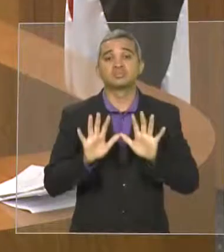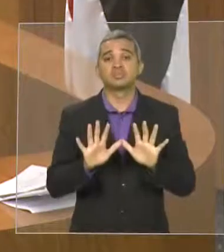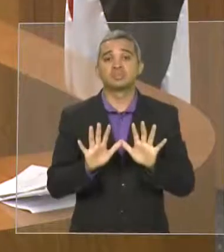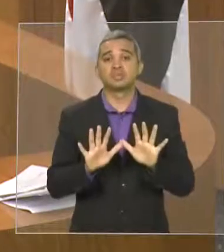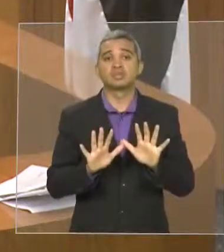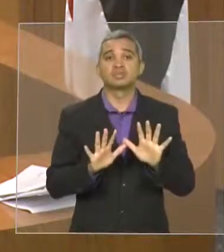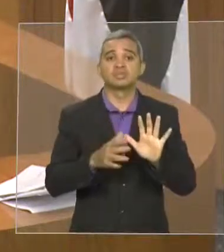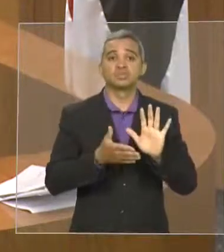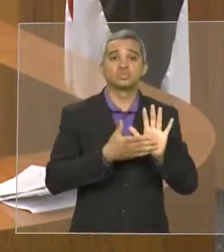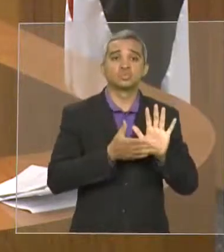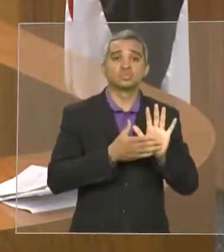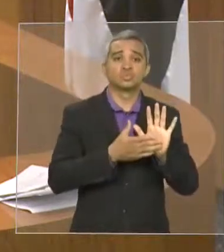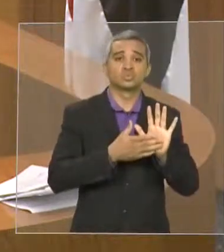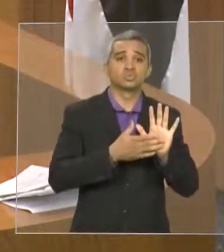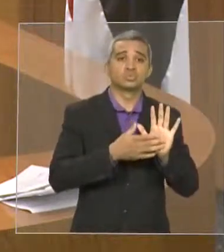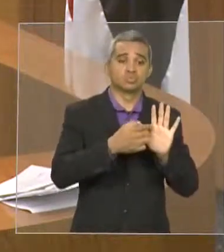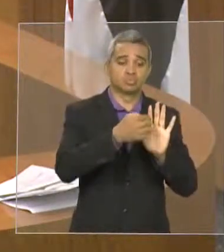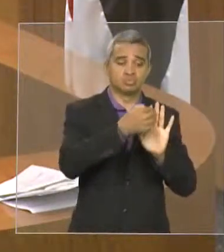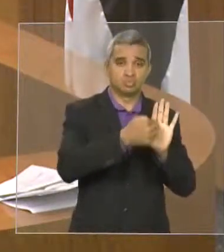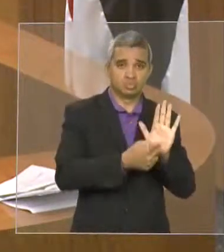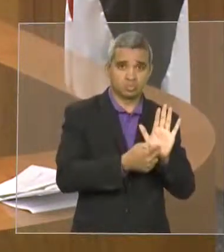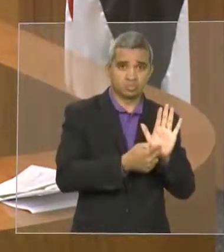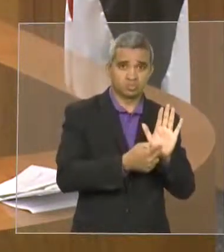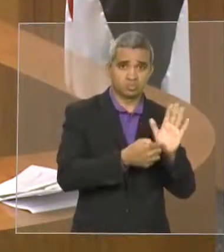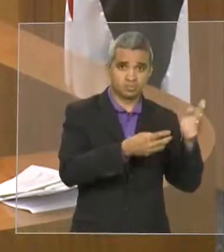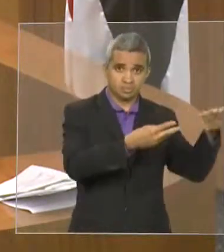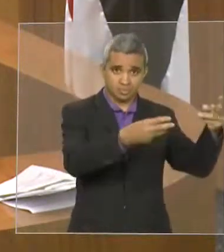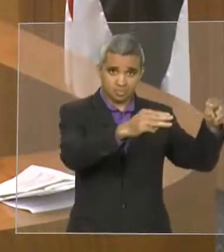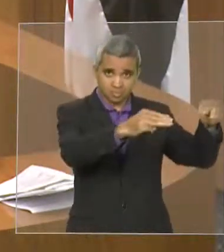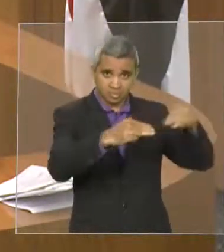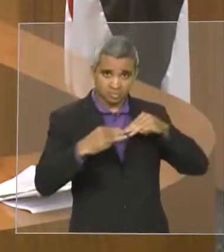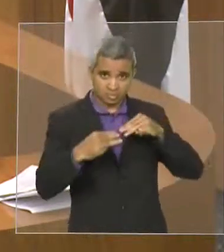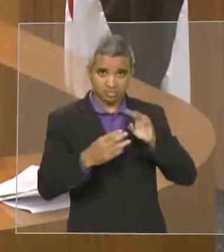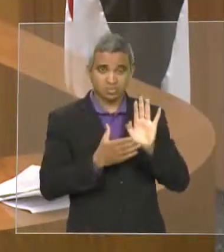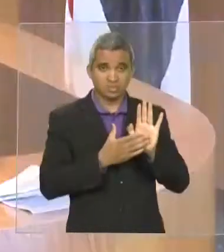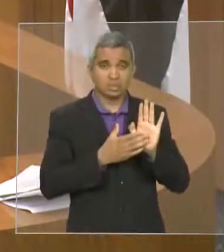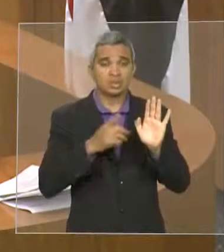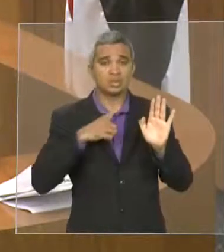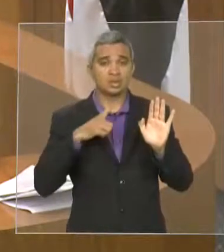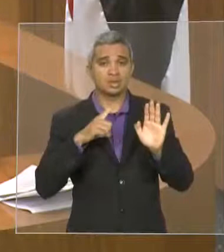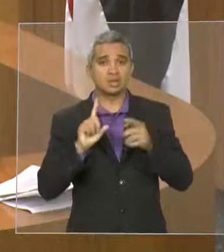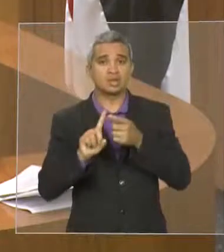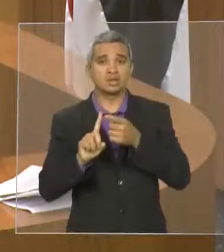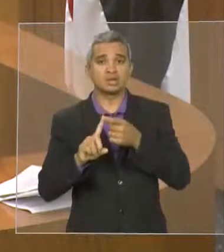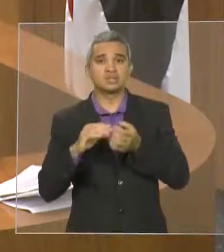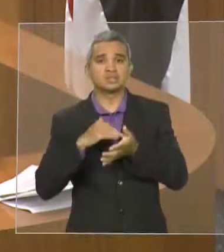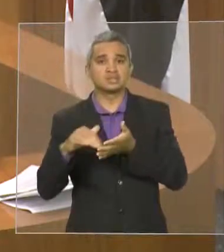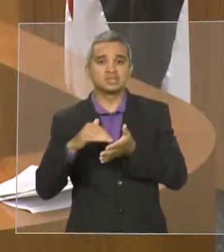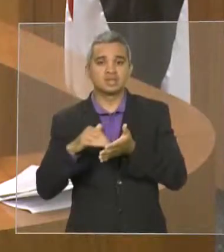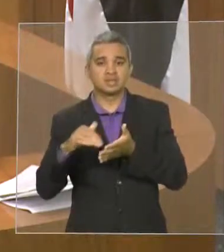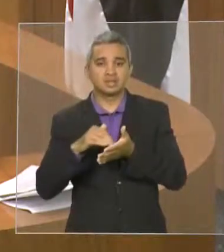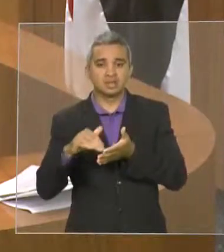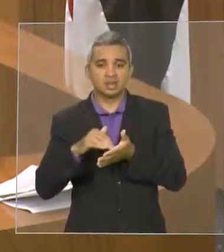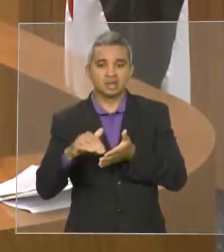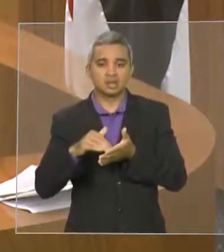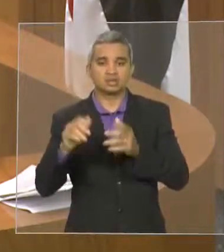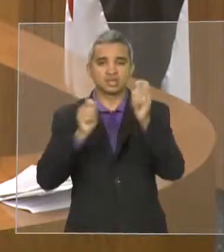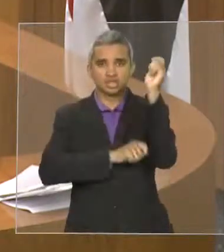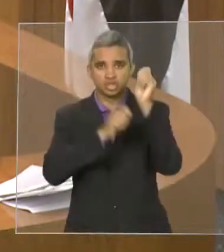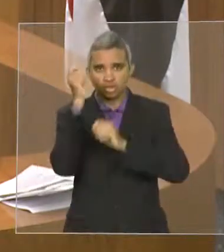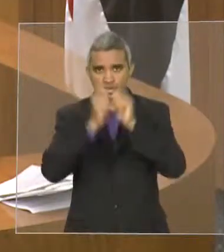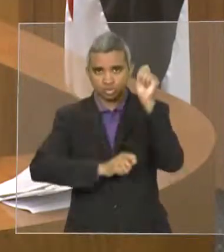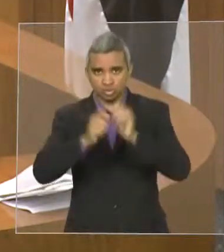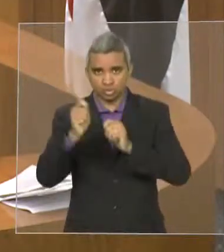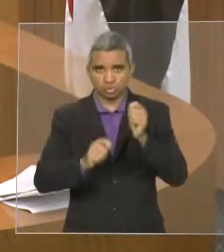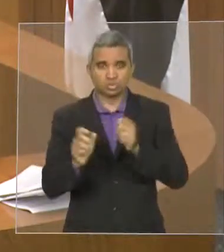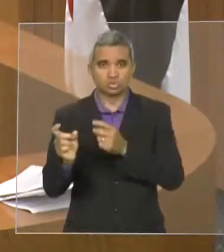o Conselho Deliberativo é composto pelo secretário de Estado de Indústria e Comércio, que será seu presidente, de acordo com os termos da medida